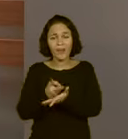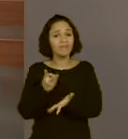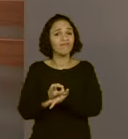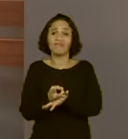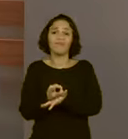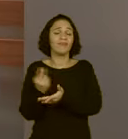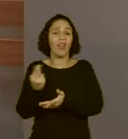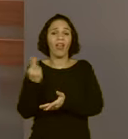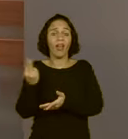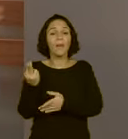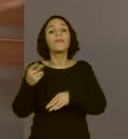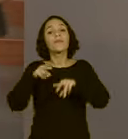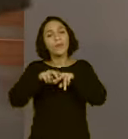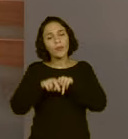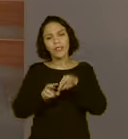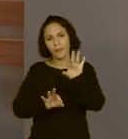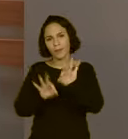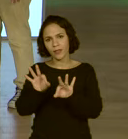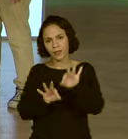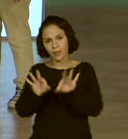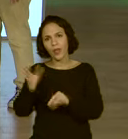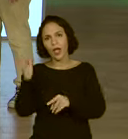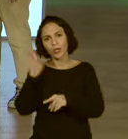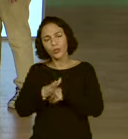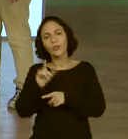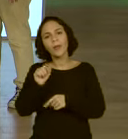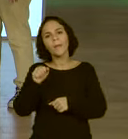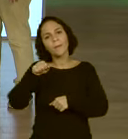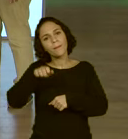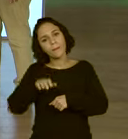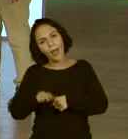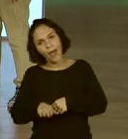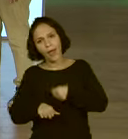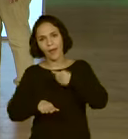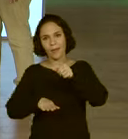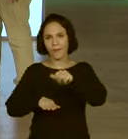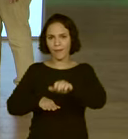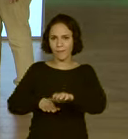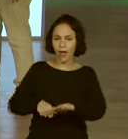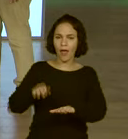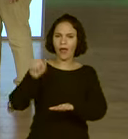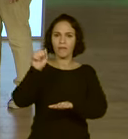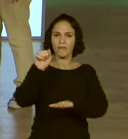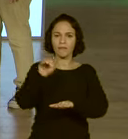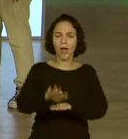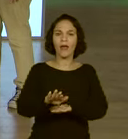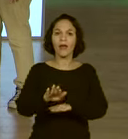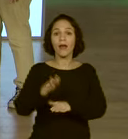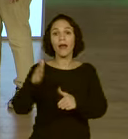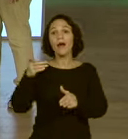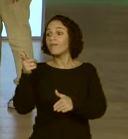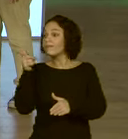do planejamento é você fazer o quê? Colocar...